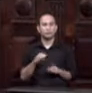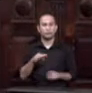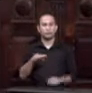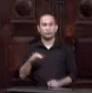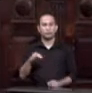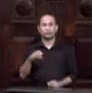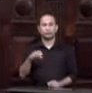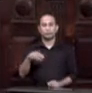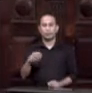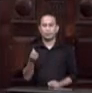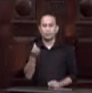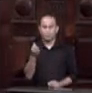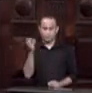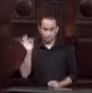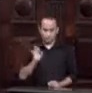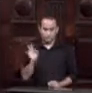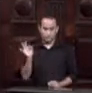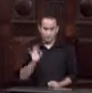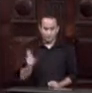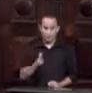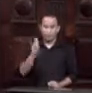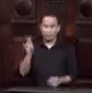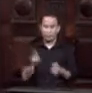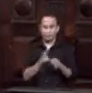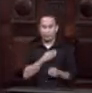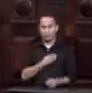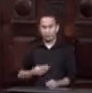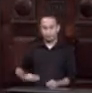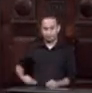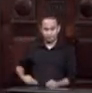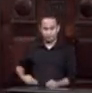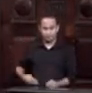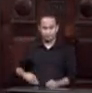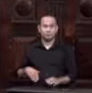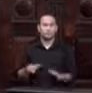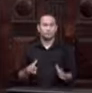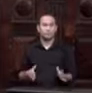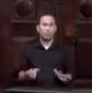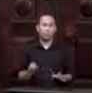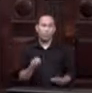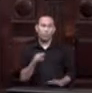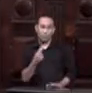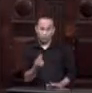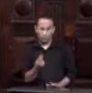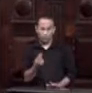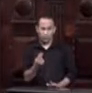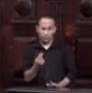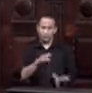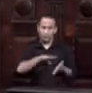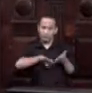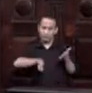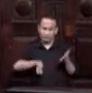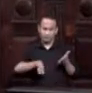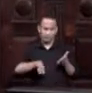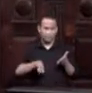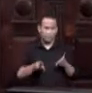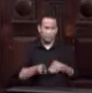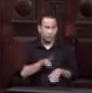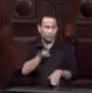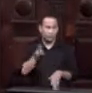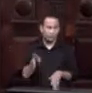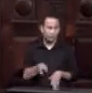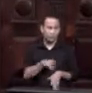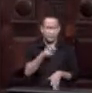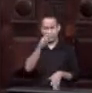dos 6% para as universidades públicas. Então, ou a gente retira as universidades